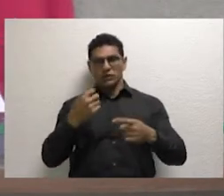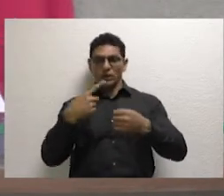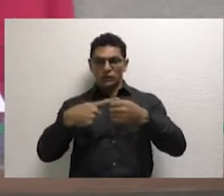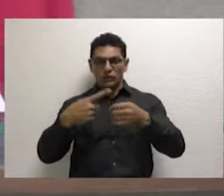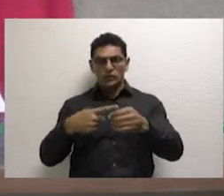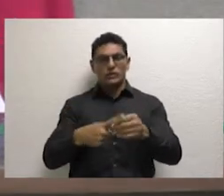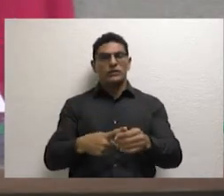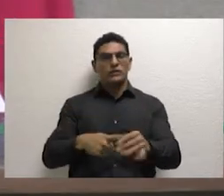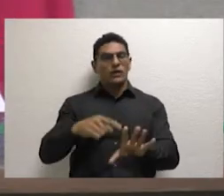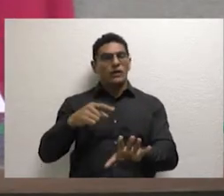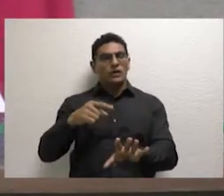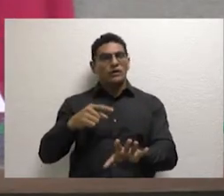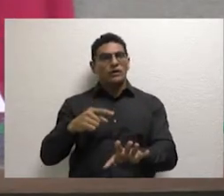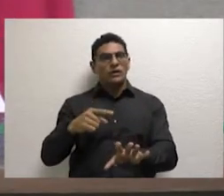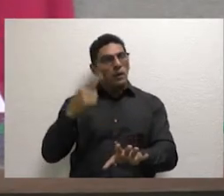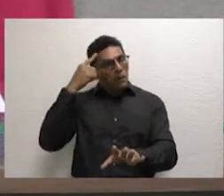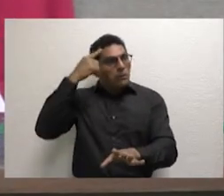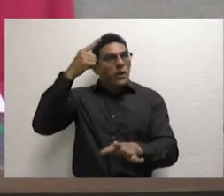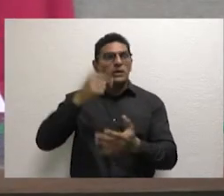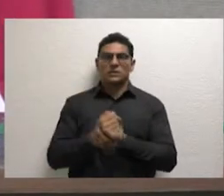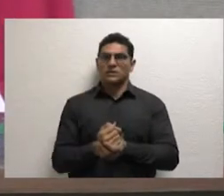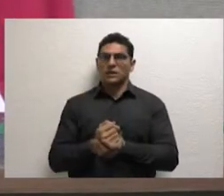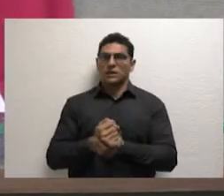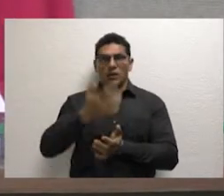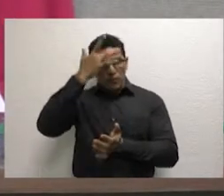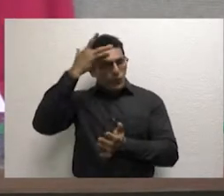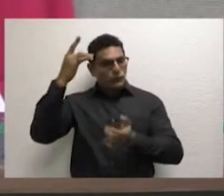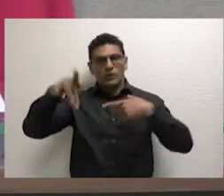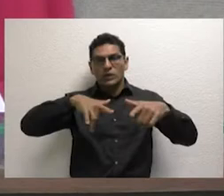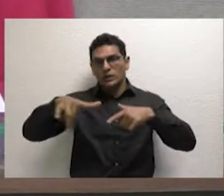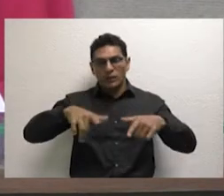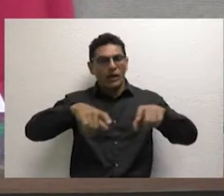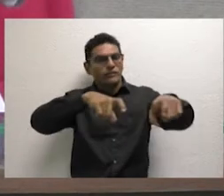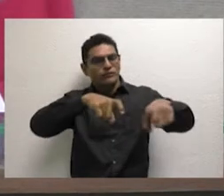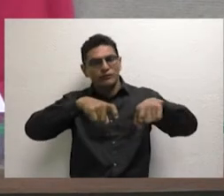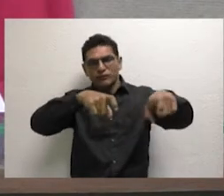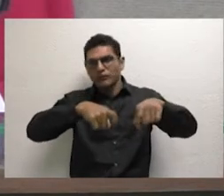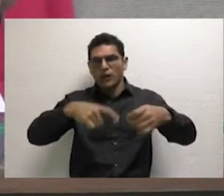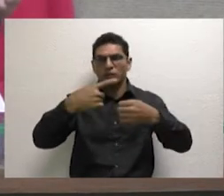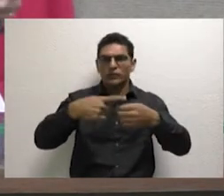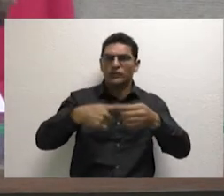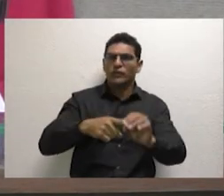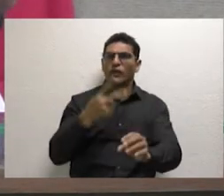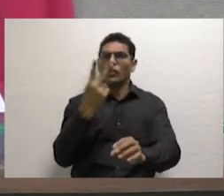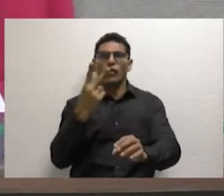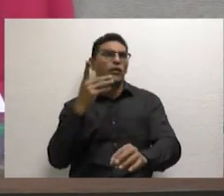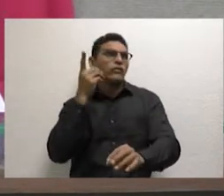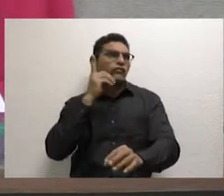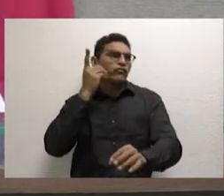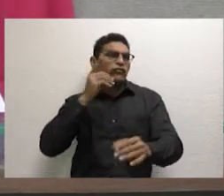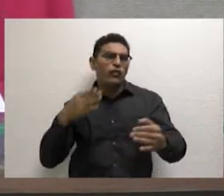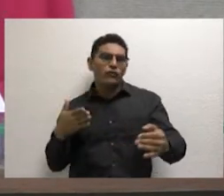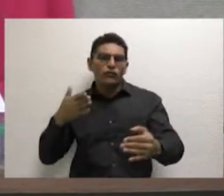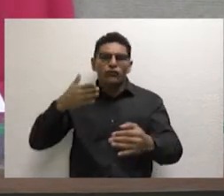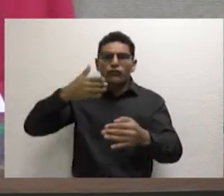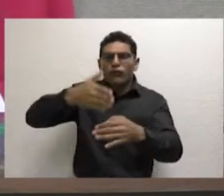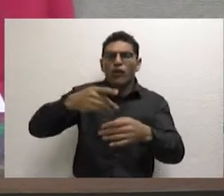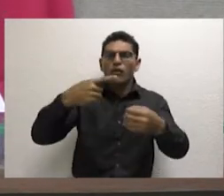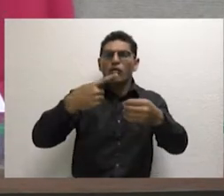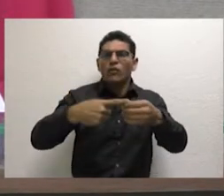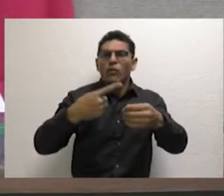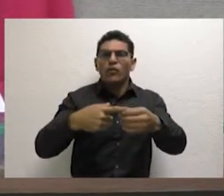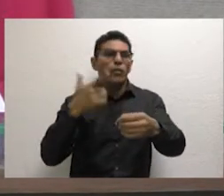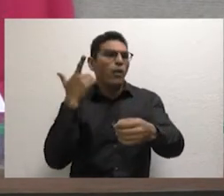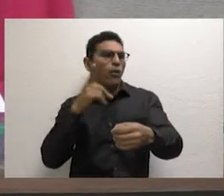sai da zona rural de um município como Pauninho ou como Itapauá, passa dois dias para chegar na sede do município para